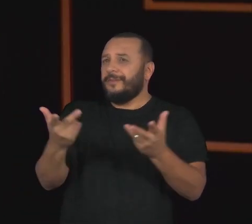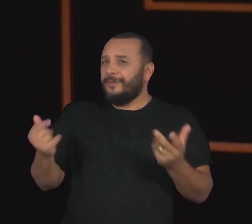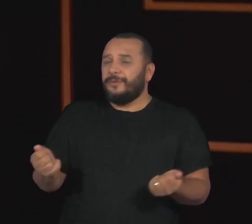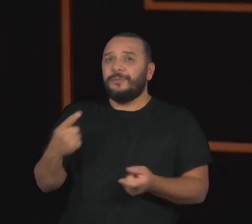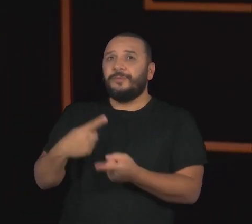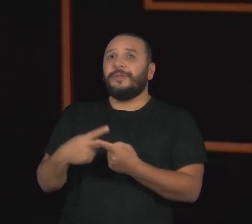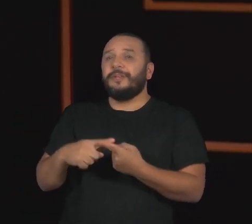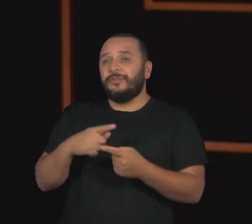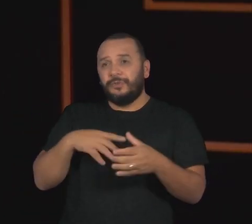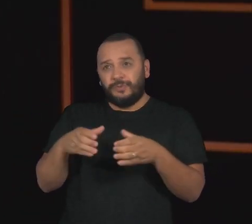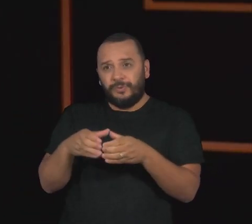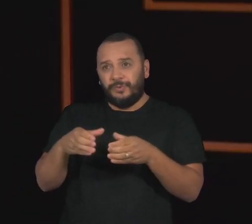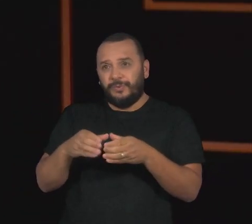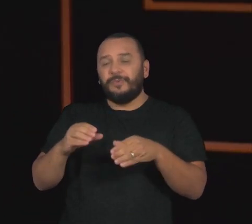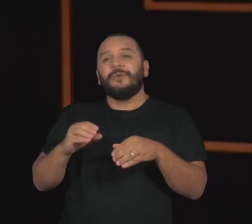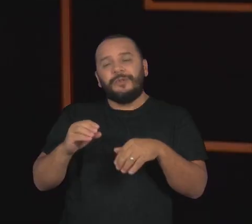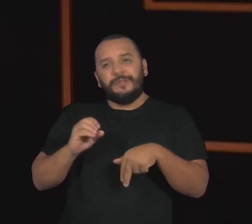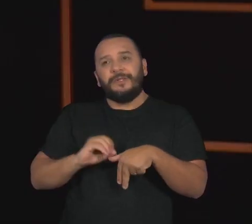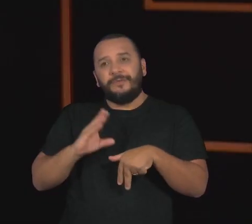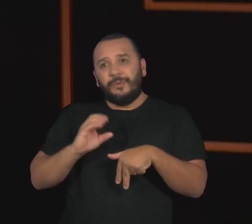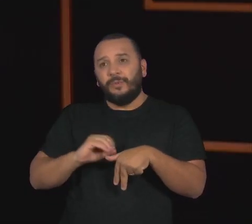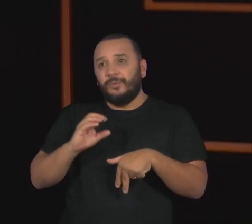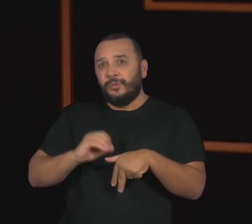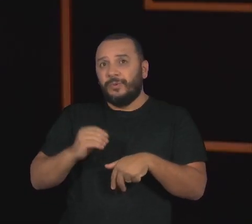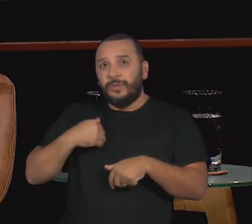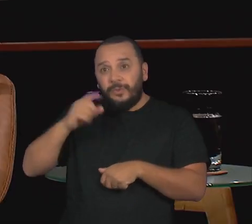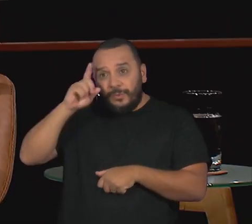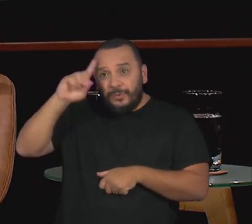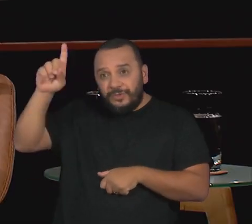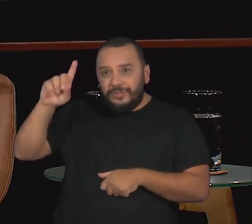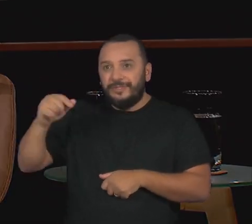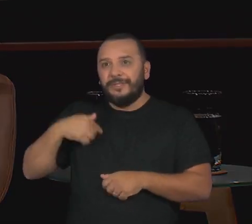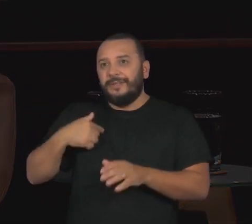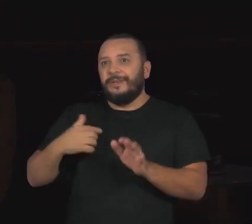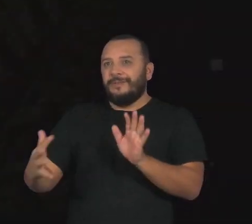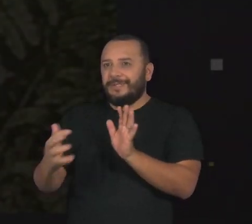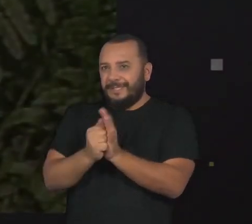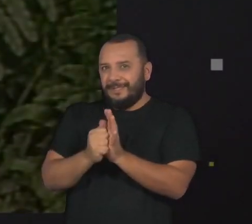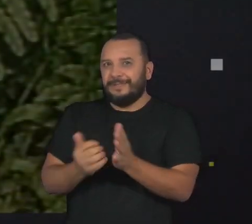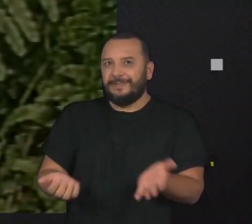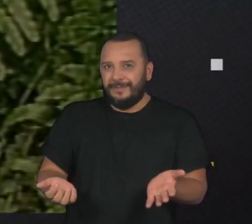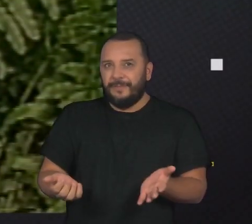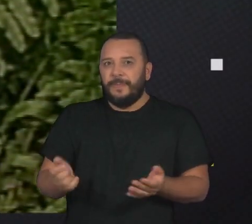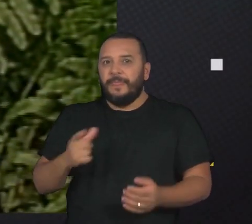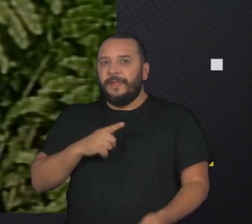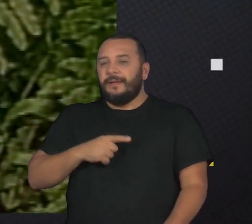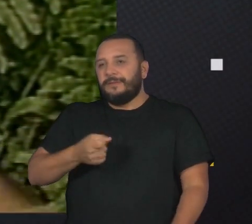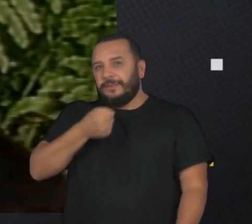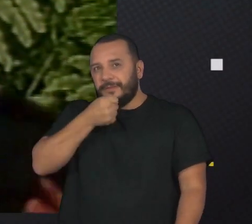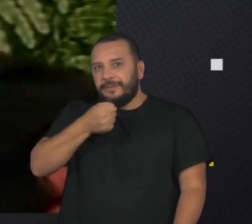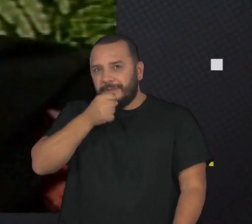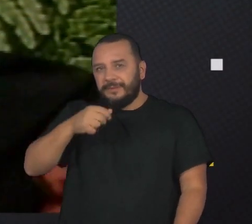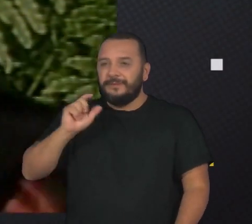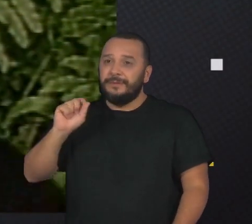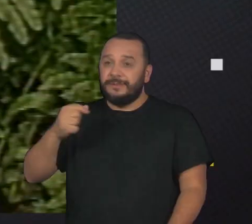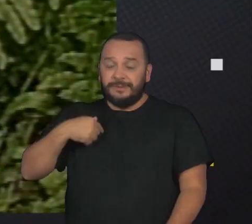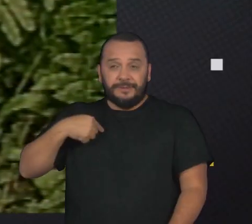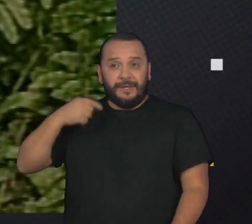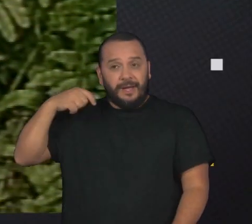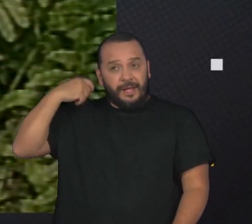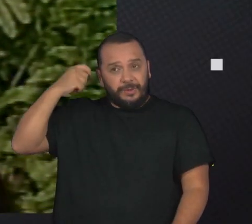uma equipe da TV Cultura no dia que eu fiz essa inscrição, fazendo uma matéria sobre atores mirins.